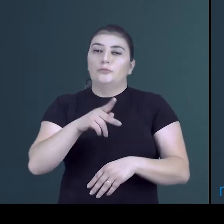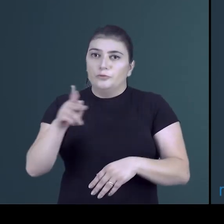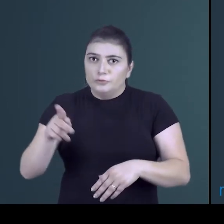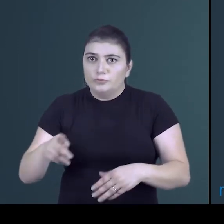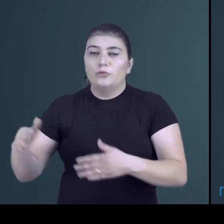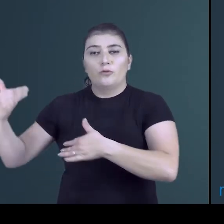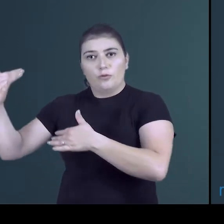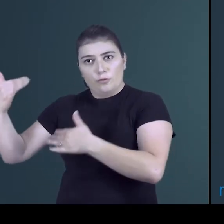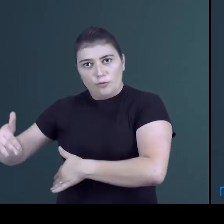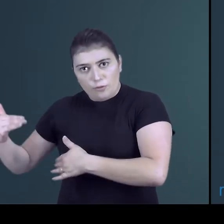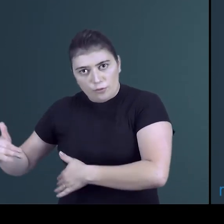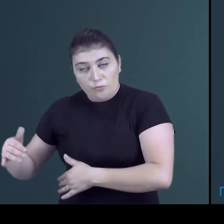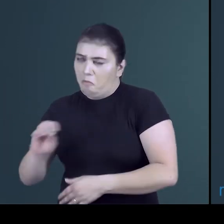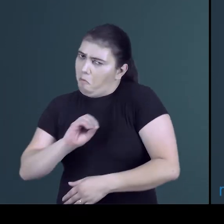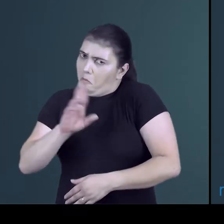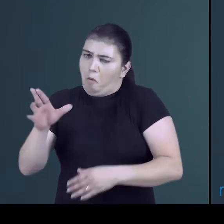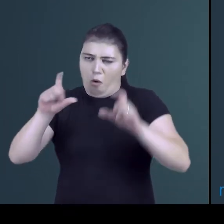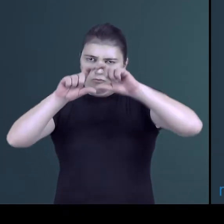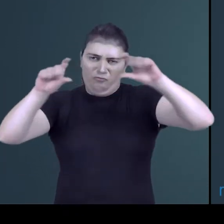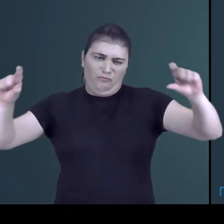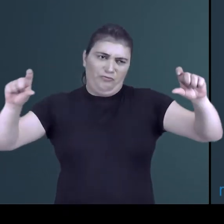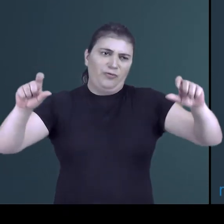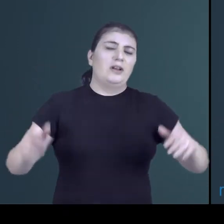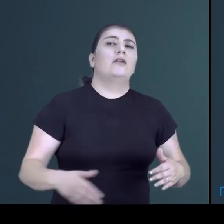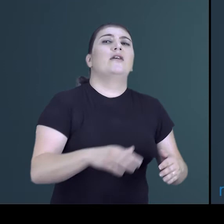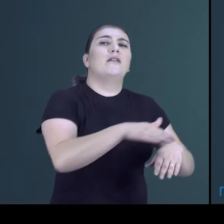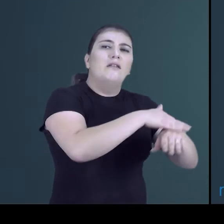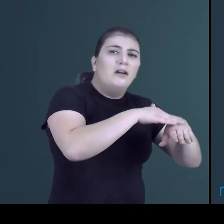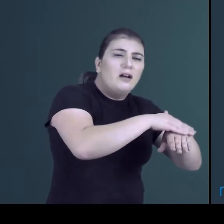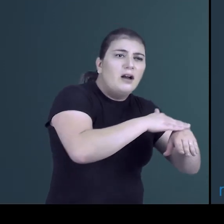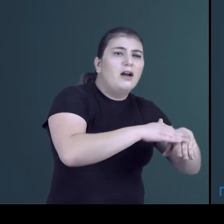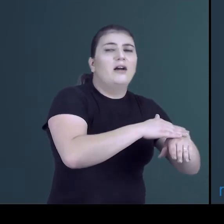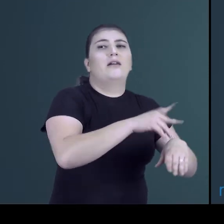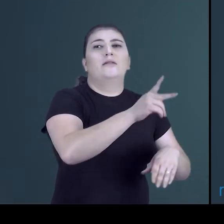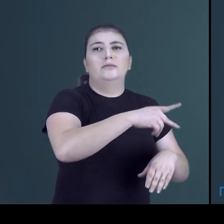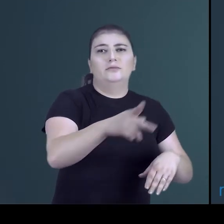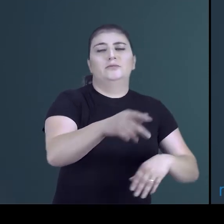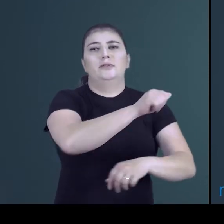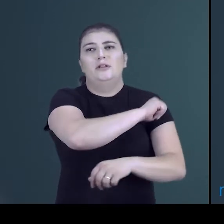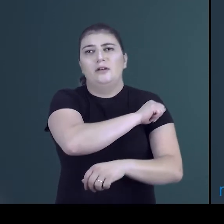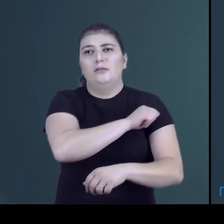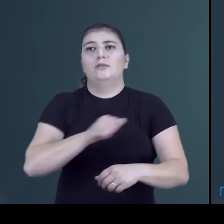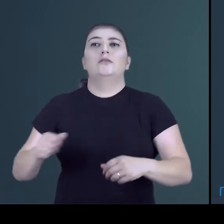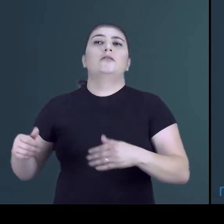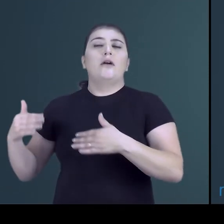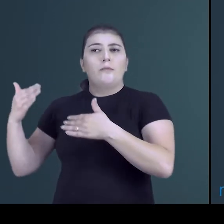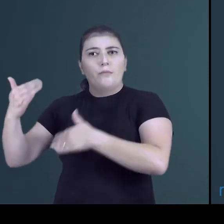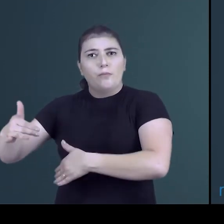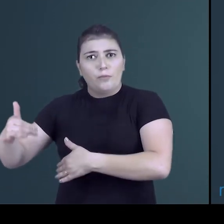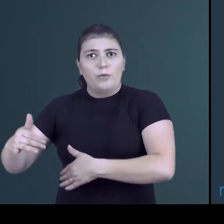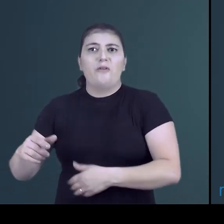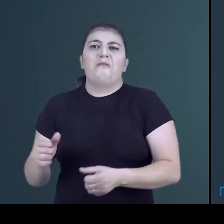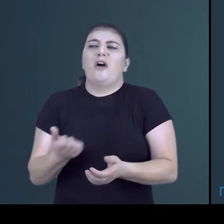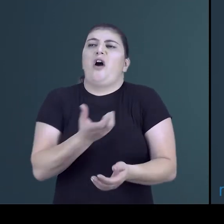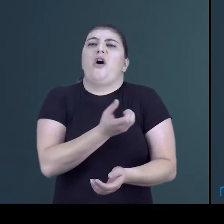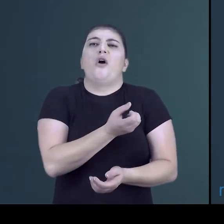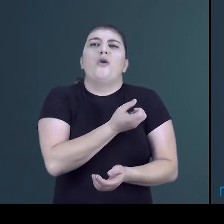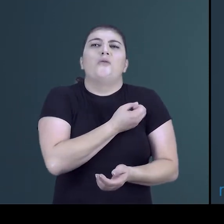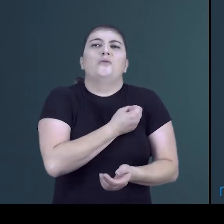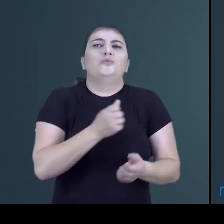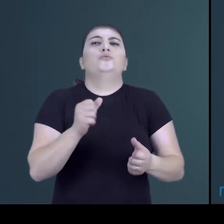provas. Ou conversavam o professor e os alunos sobre as provas. Por que pode ter essa flexibilidade de